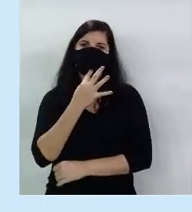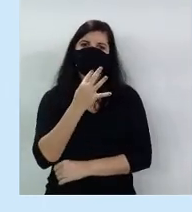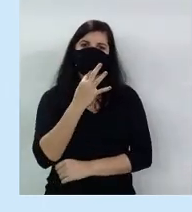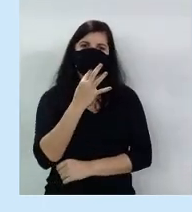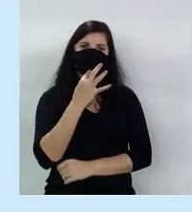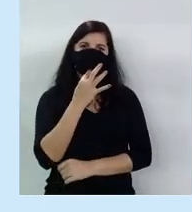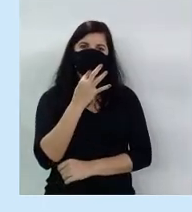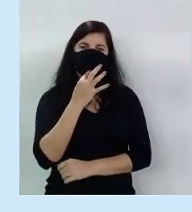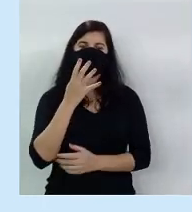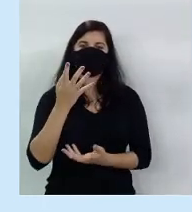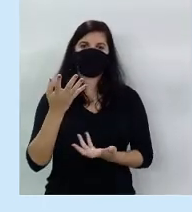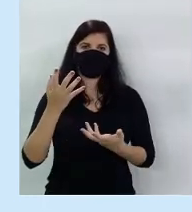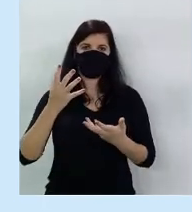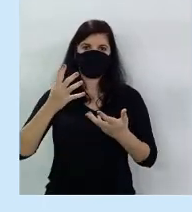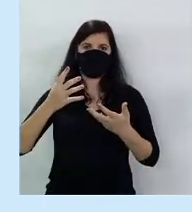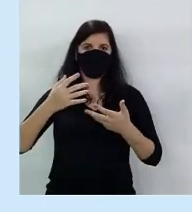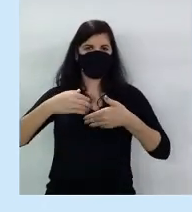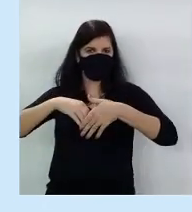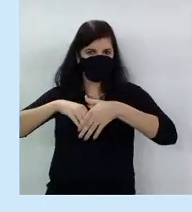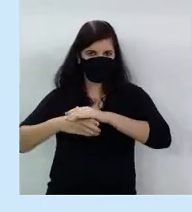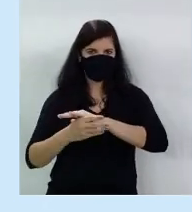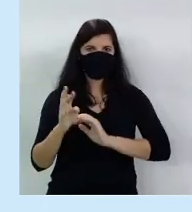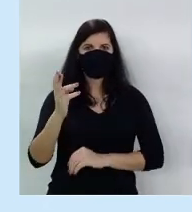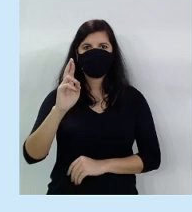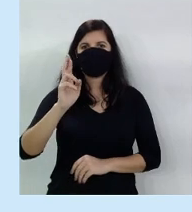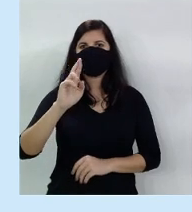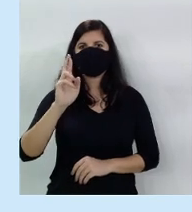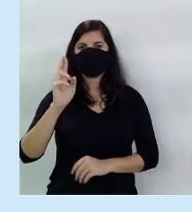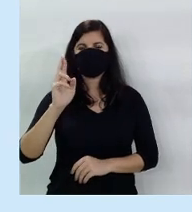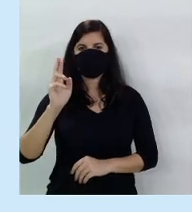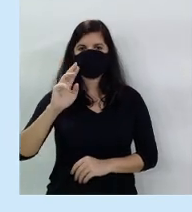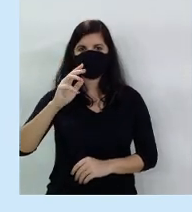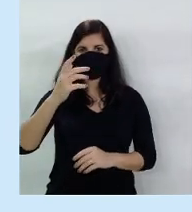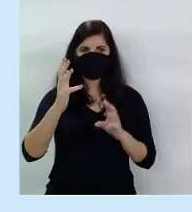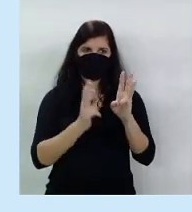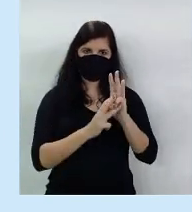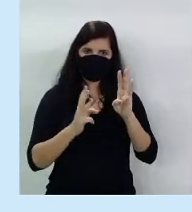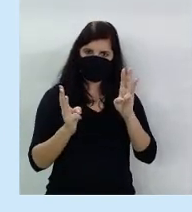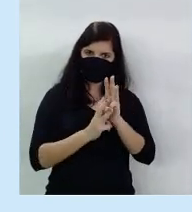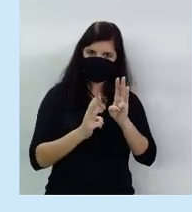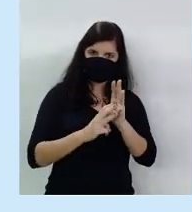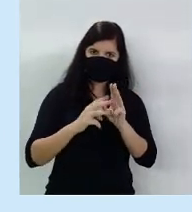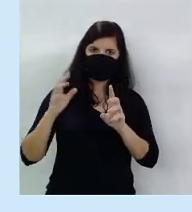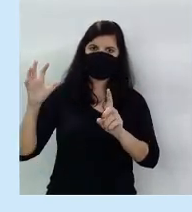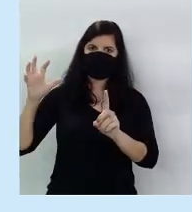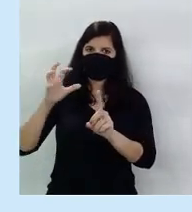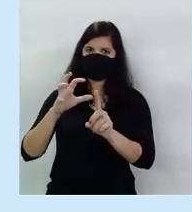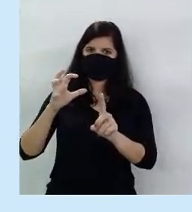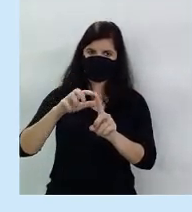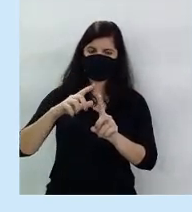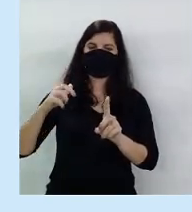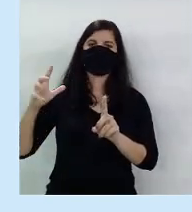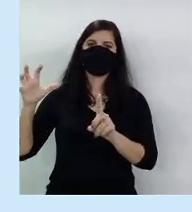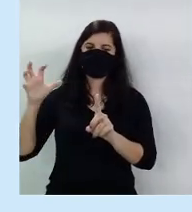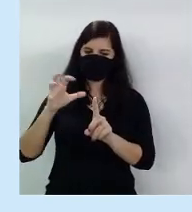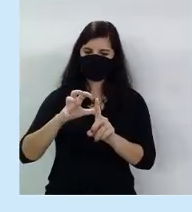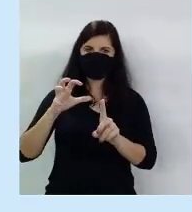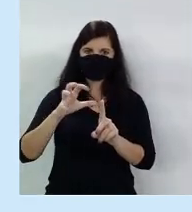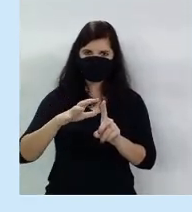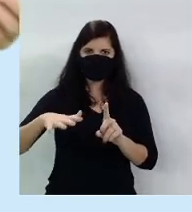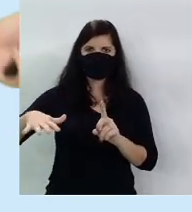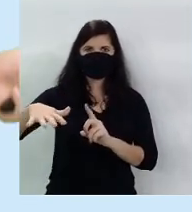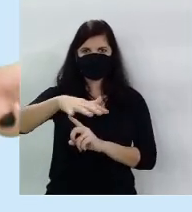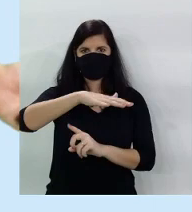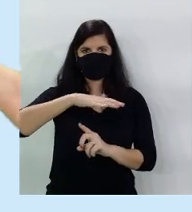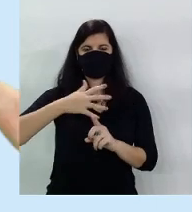lá. Uma tradição religiosa de matriz indígena que sofreu influência também, recebeu influência,